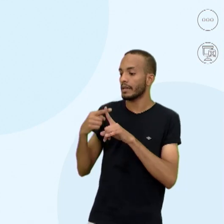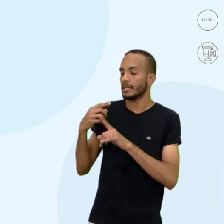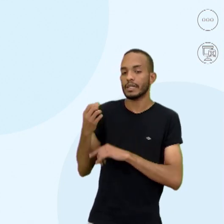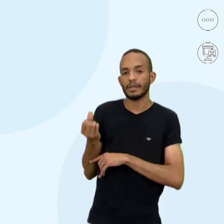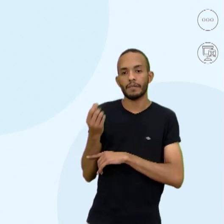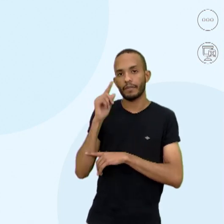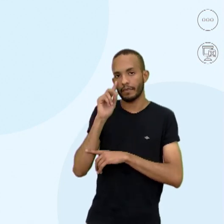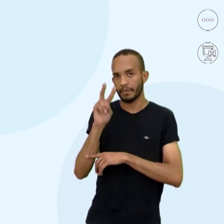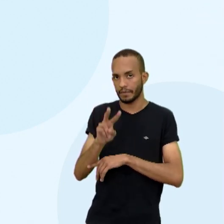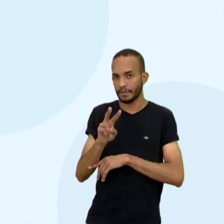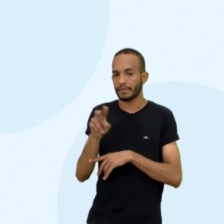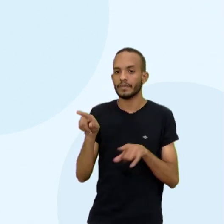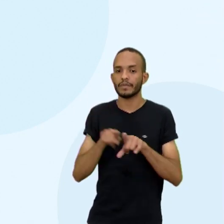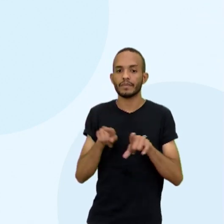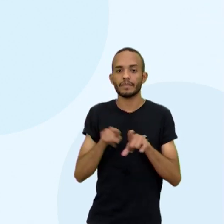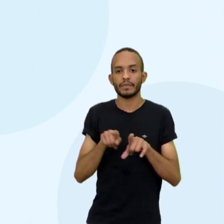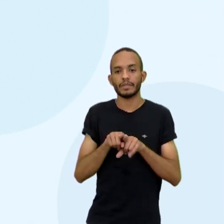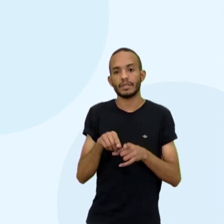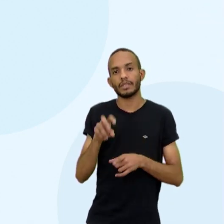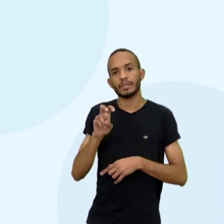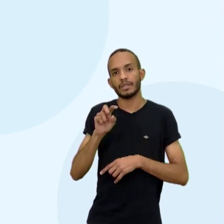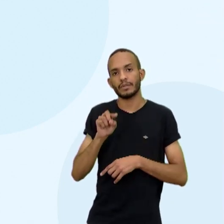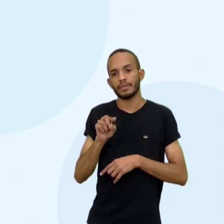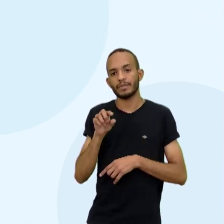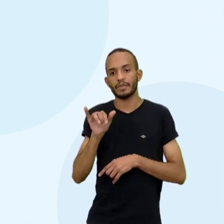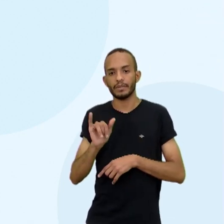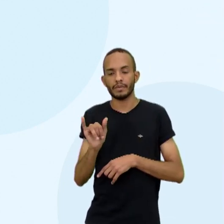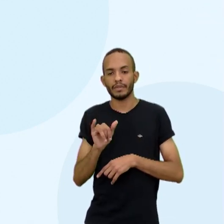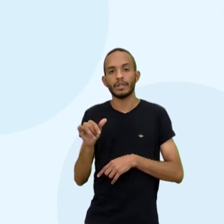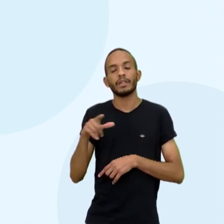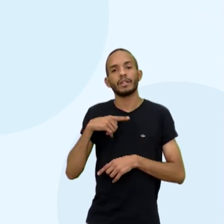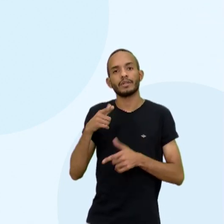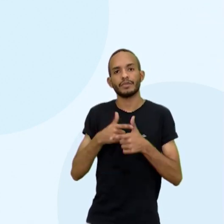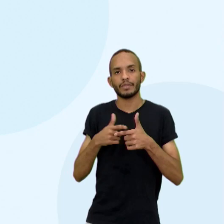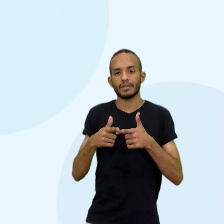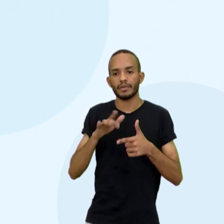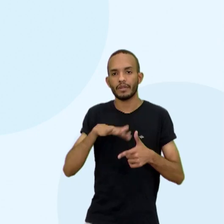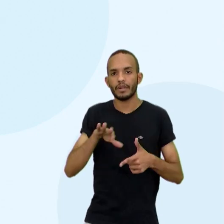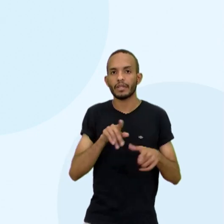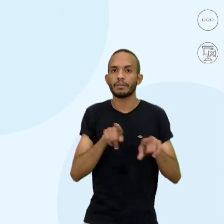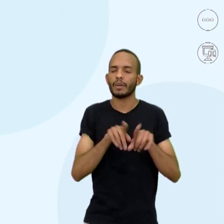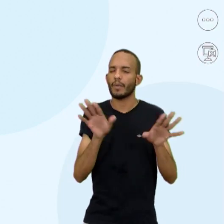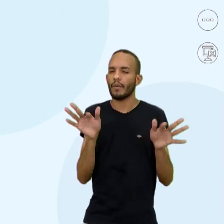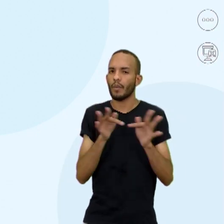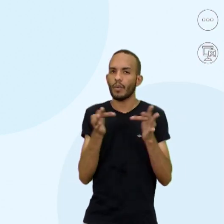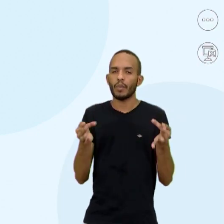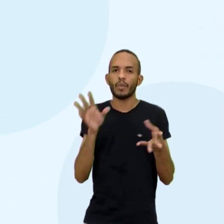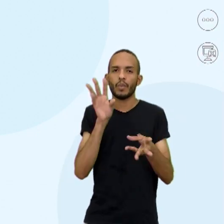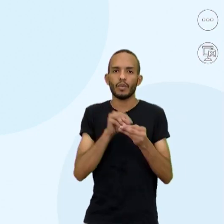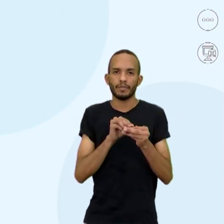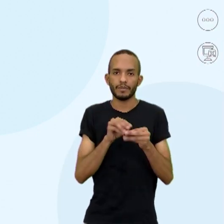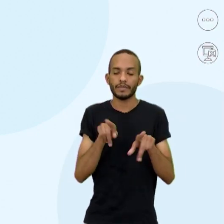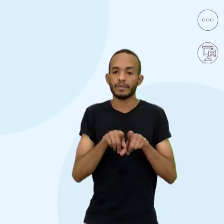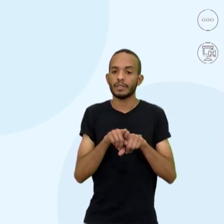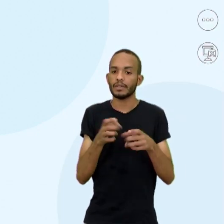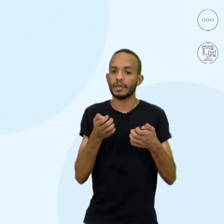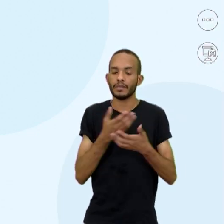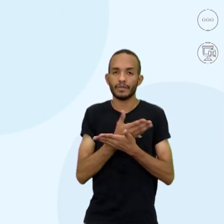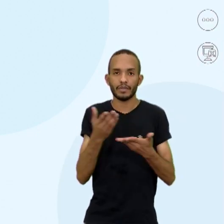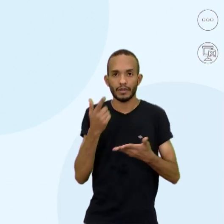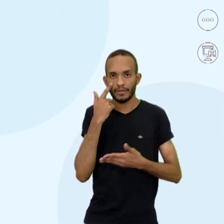fiz aqui, ó. O 5, né, que estava multiplicando, eu dividi os dois lados. Eu fiz uma simplificação aqui, ó. Quero que